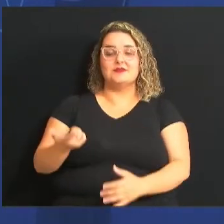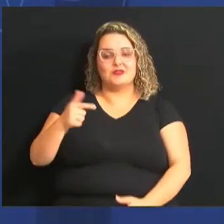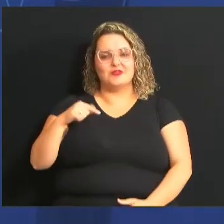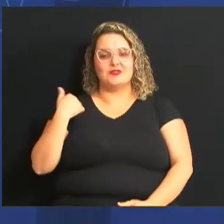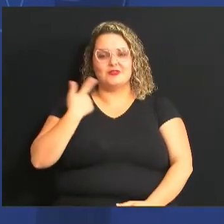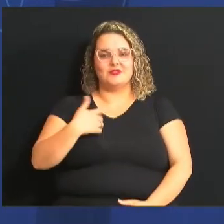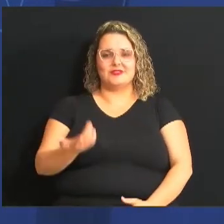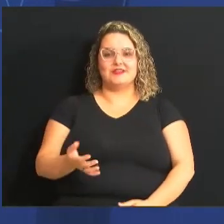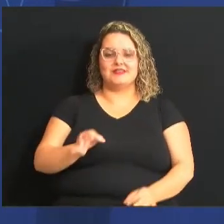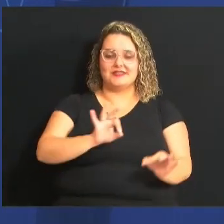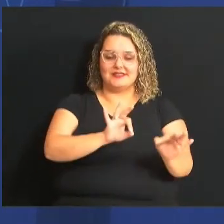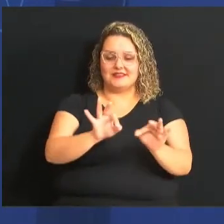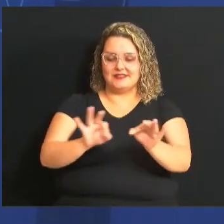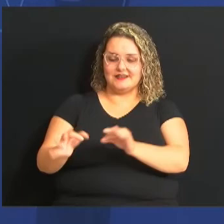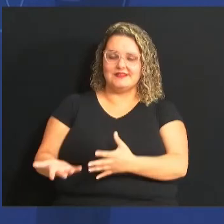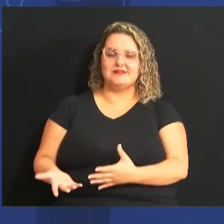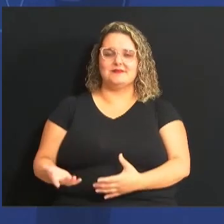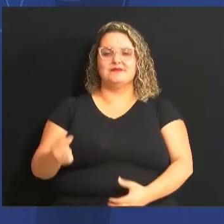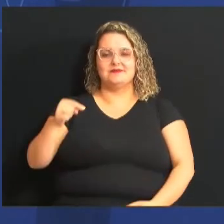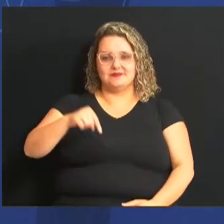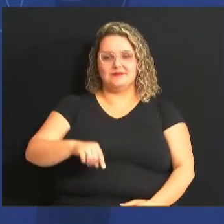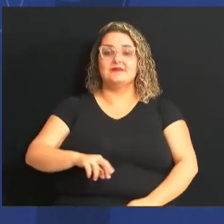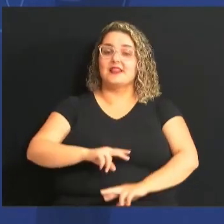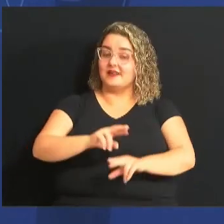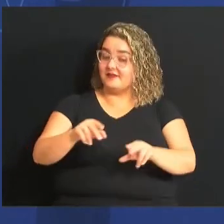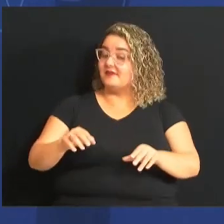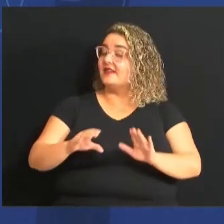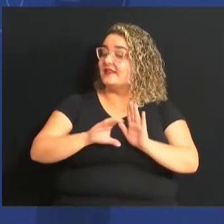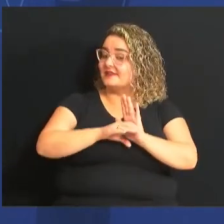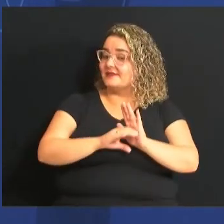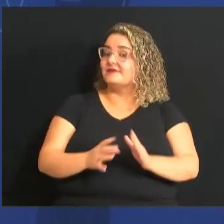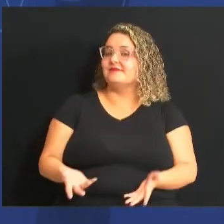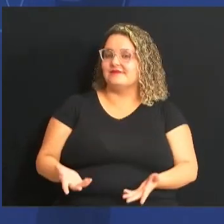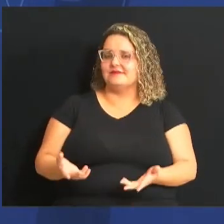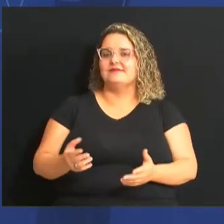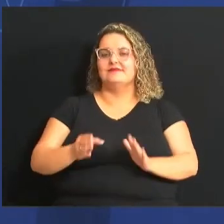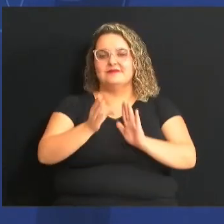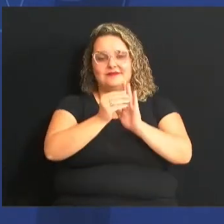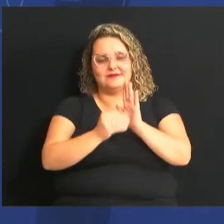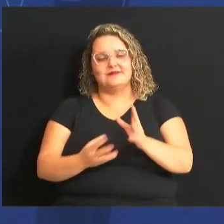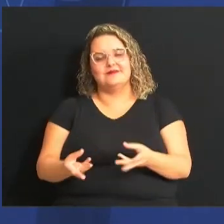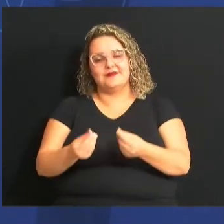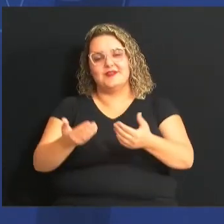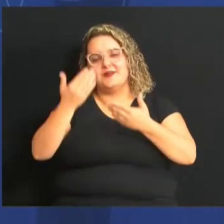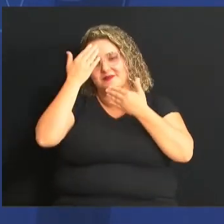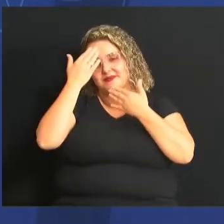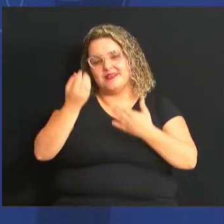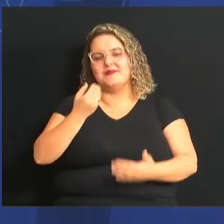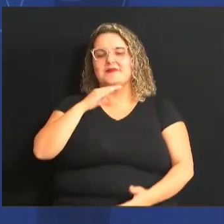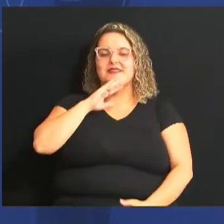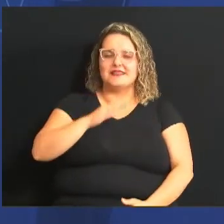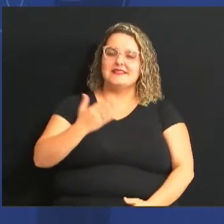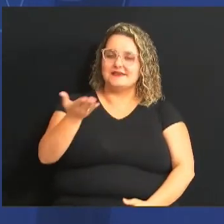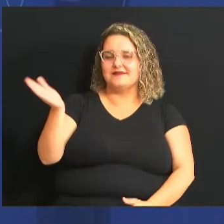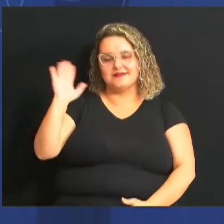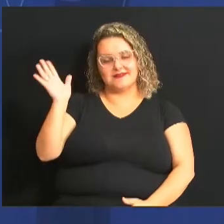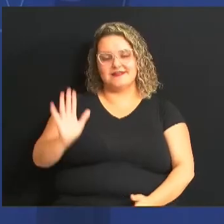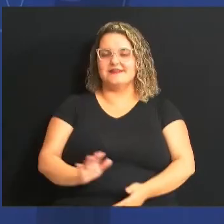a nossa programação aqui, porque ainda tem muito conteúdo de qualidade. Muito obrigada, uma boa tarde para você. Tchau!